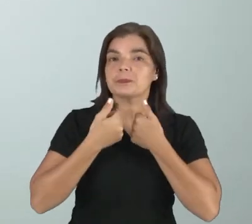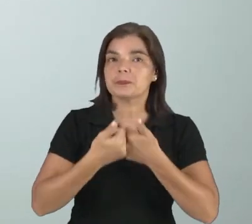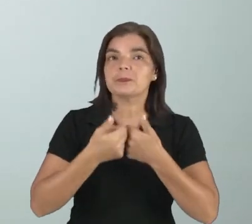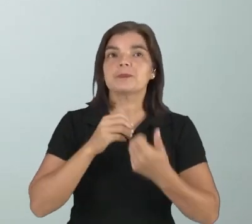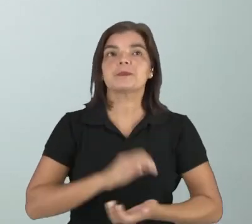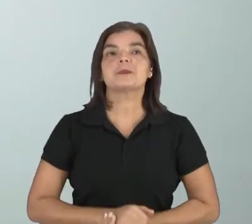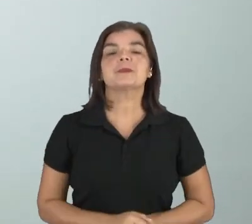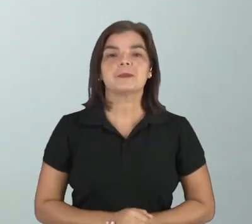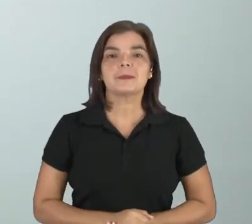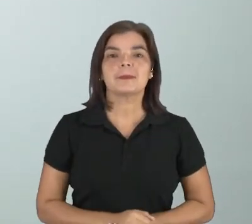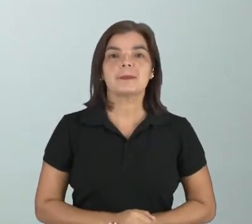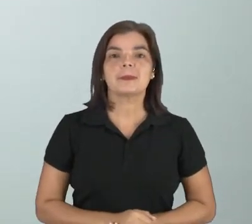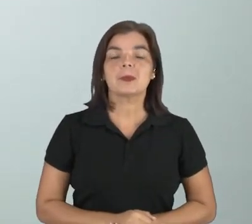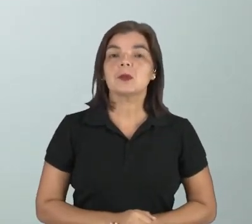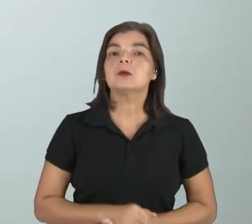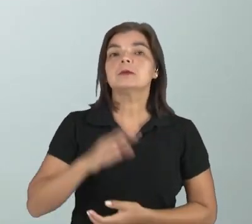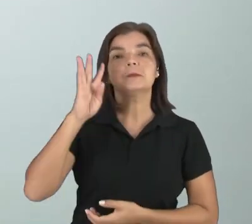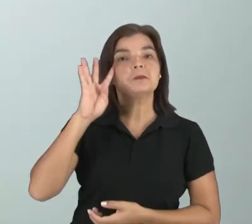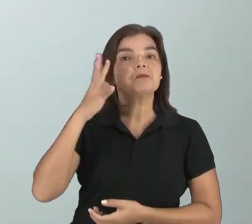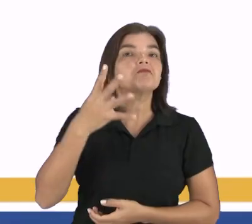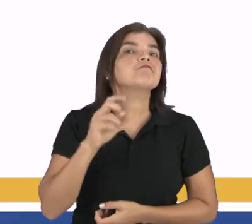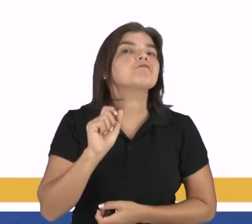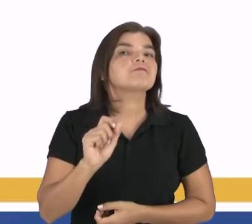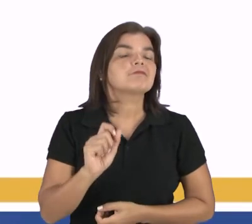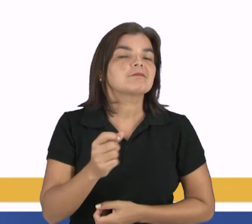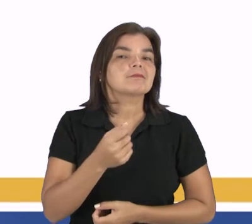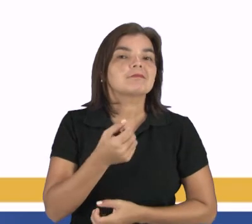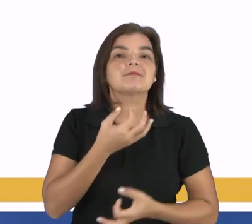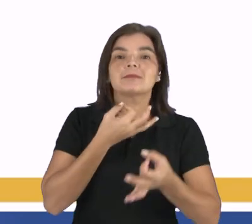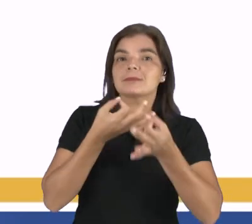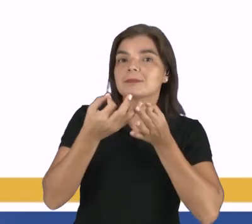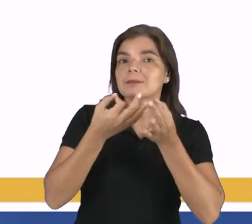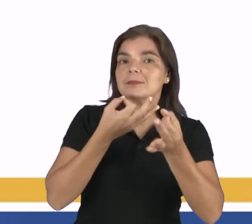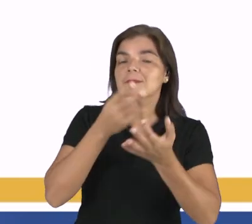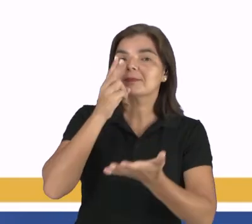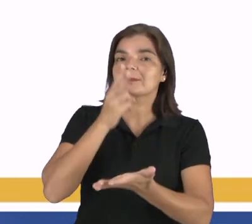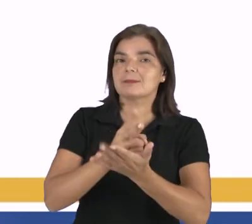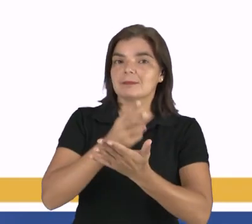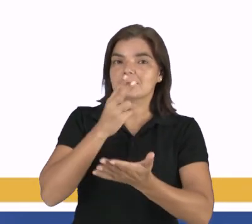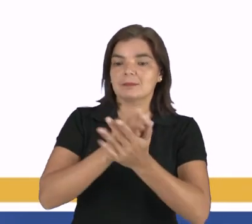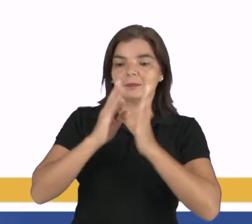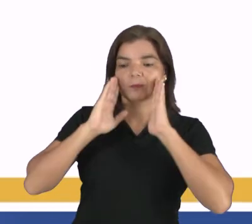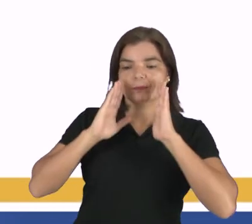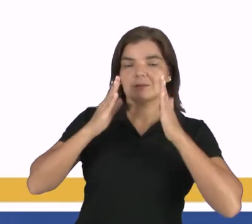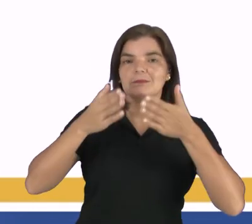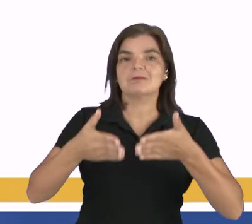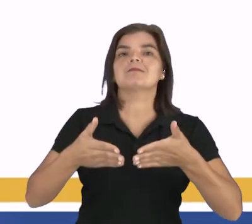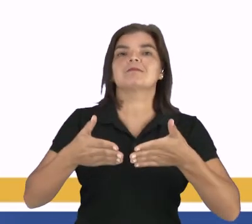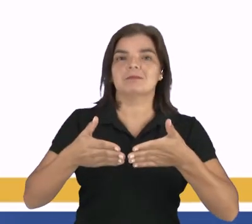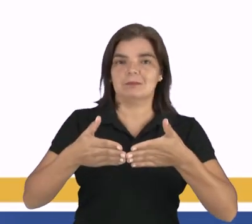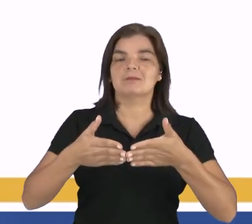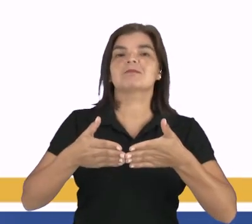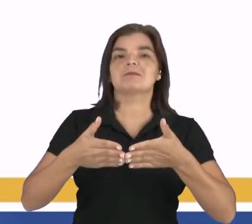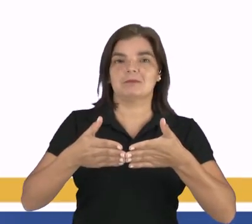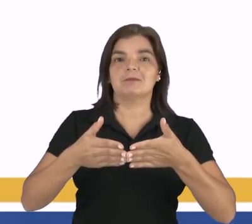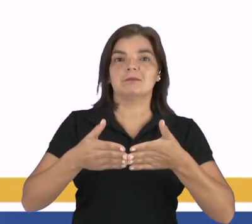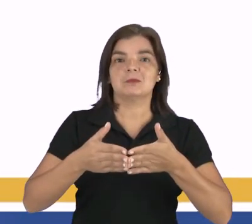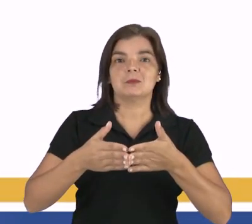bom? Então, a solução é argumentar sempre com foco, com